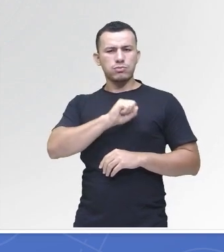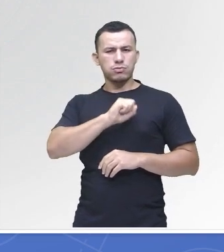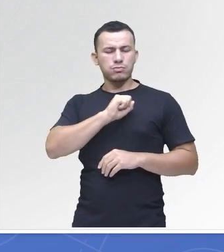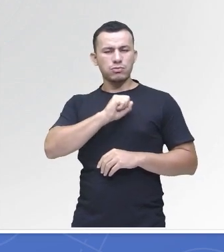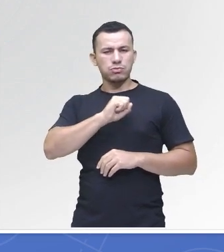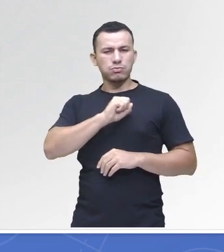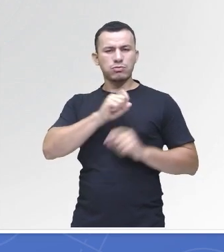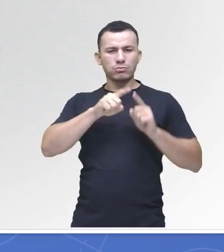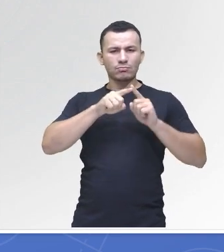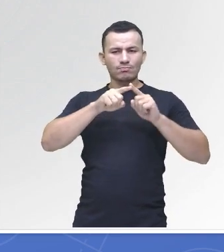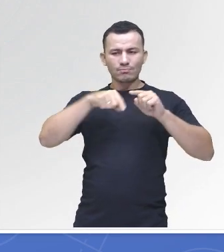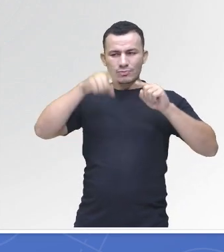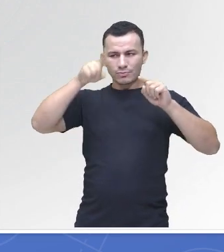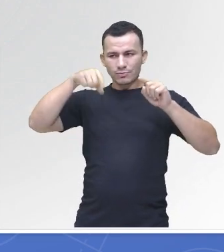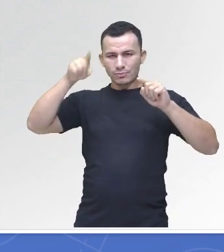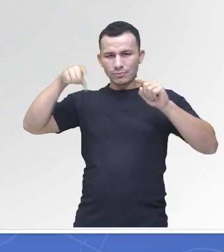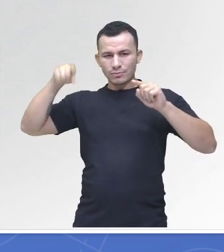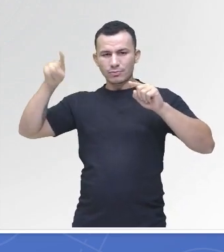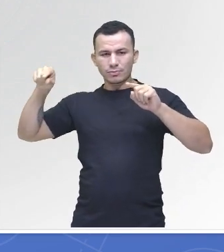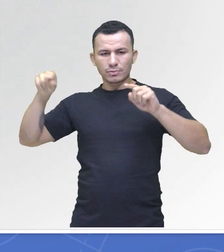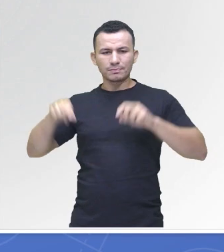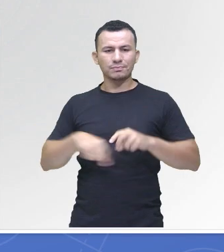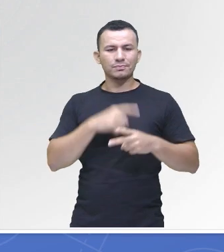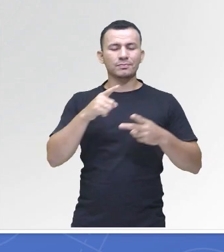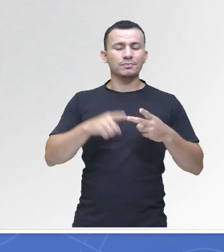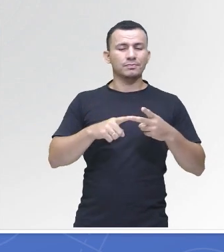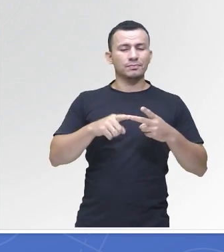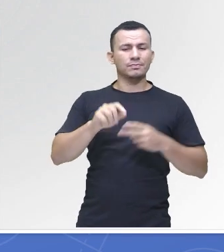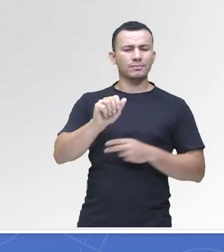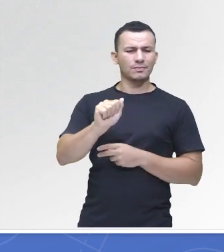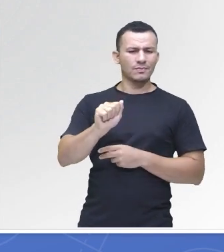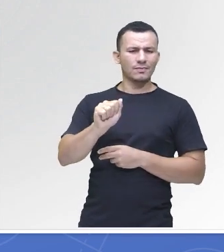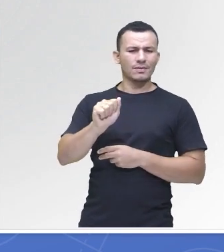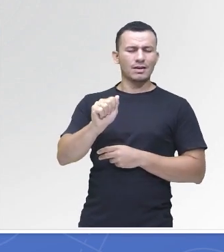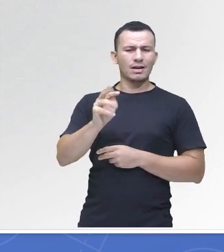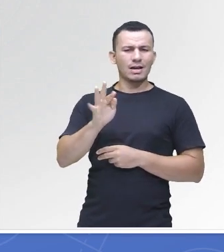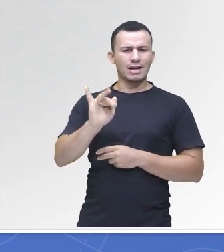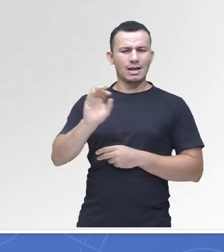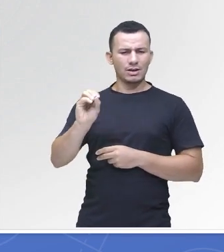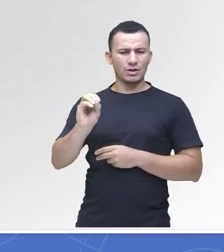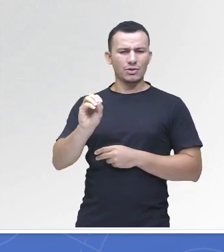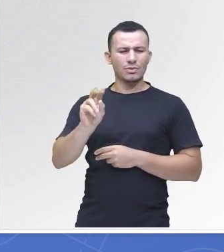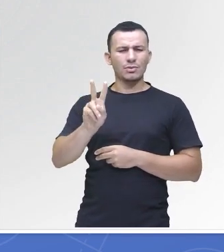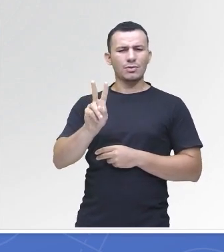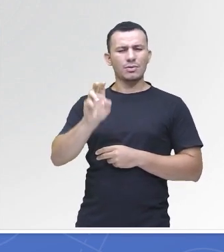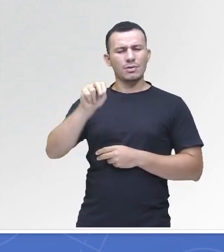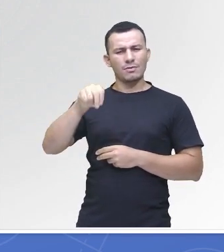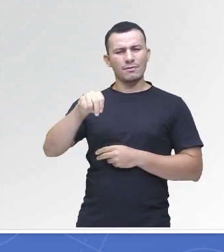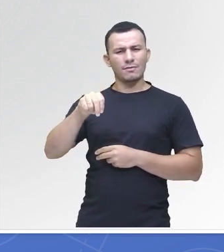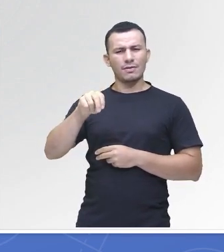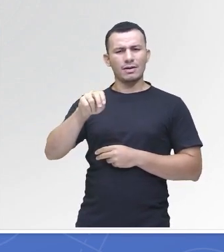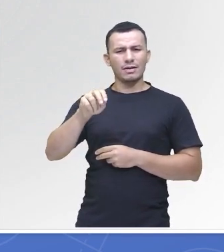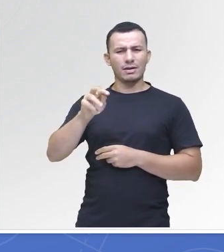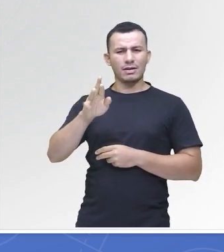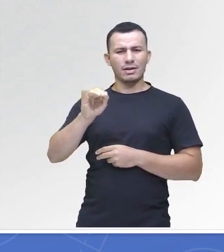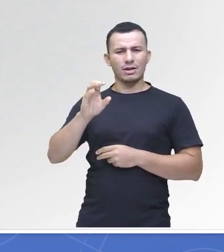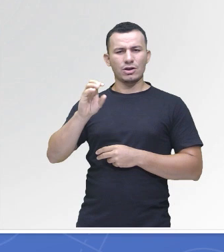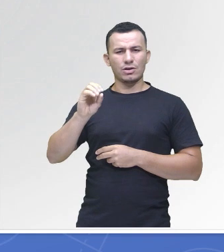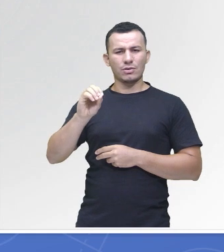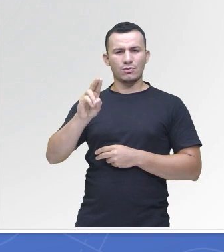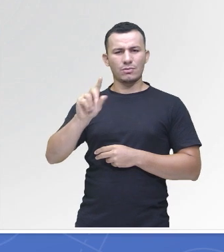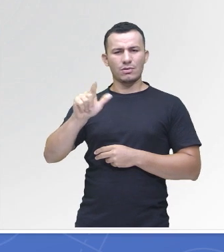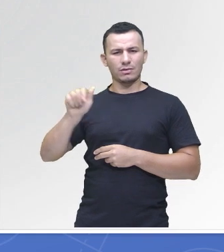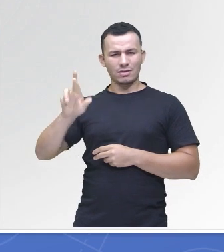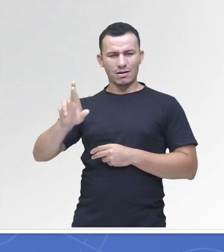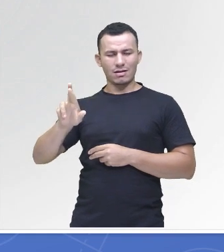tem também o nó atrioventricular. Ele tem esse nome porque ele está entre o átrio e o ventrículo, né? Ele fica quase